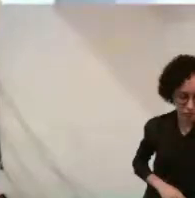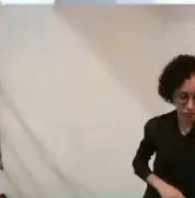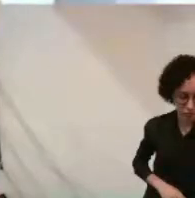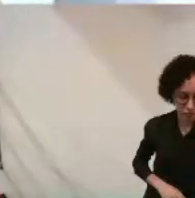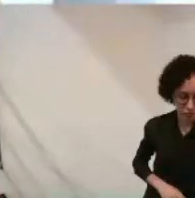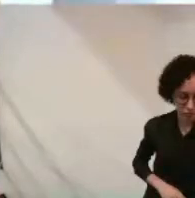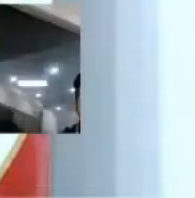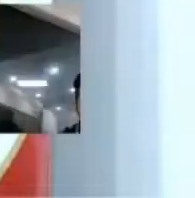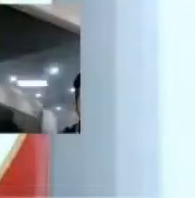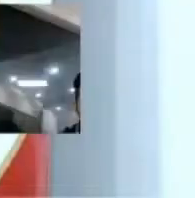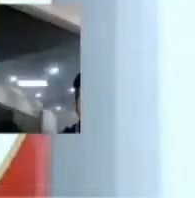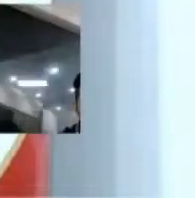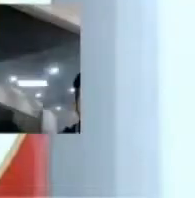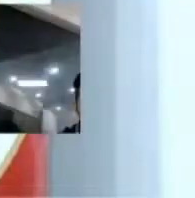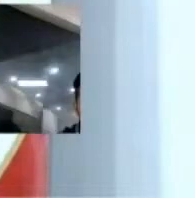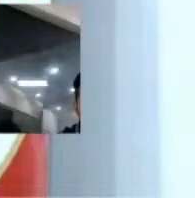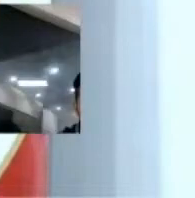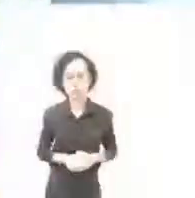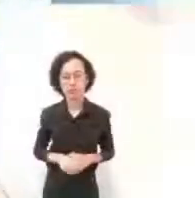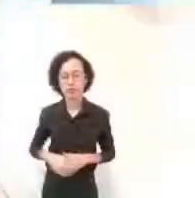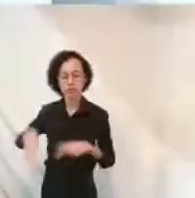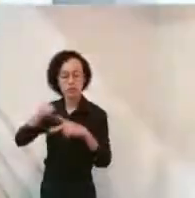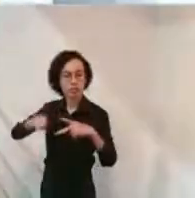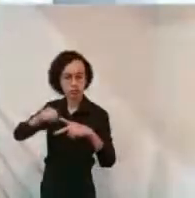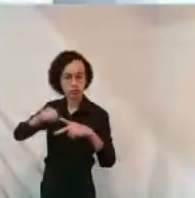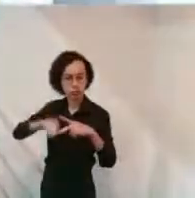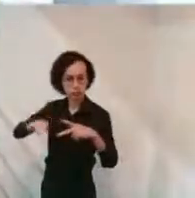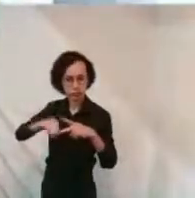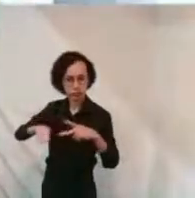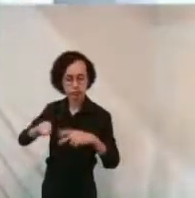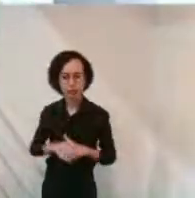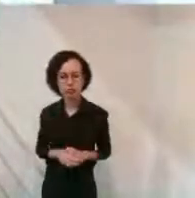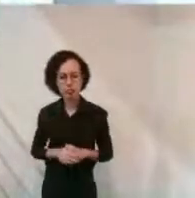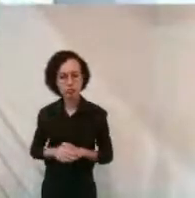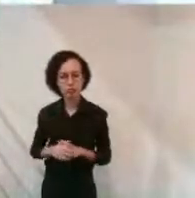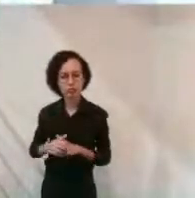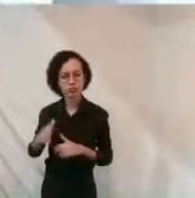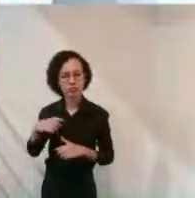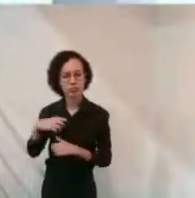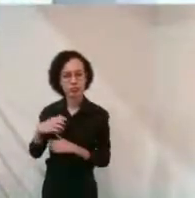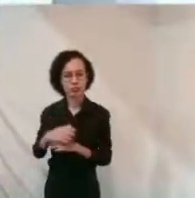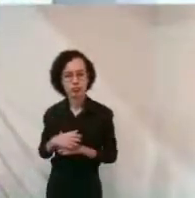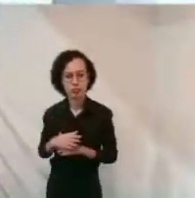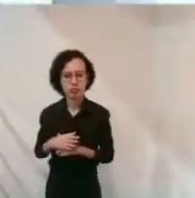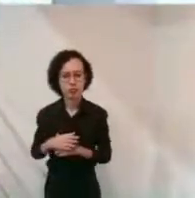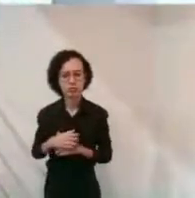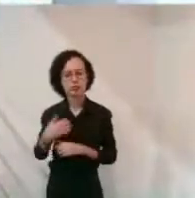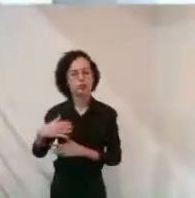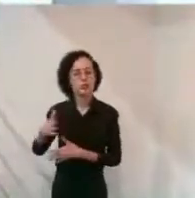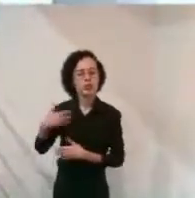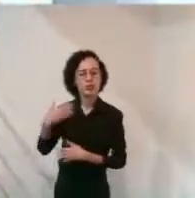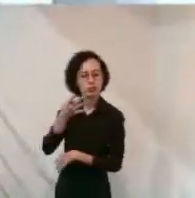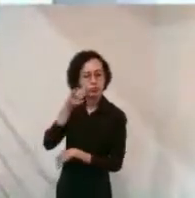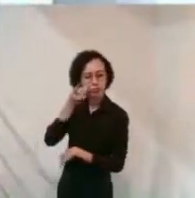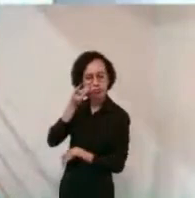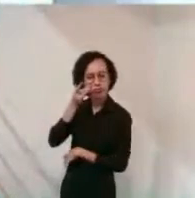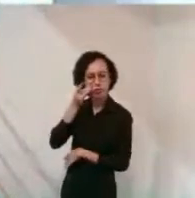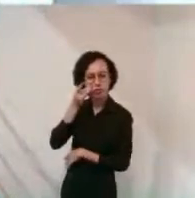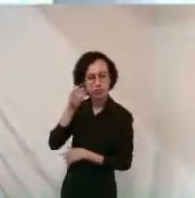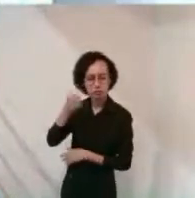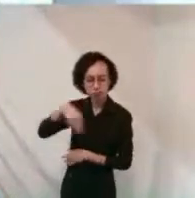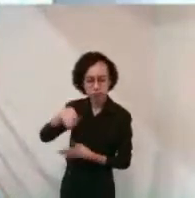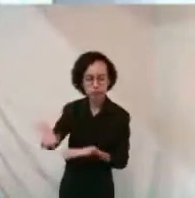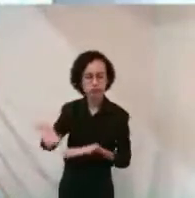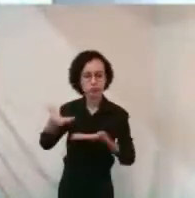e todos. O Ministério Público do Estado de Pernambuco tem a honra de recebê-los de forma presencial